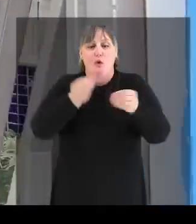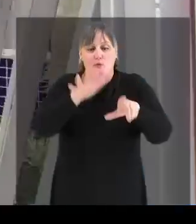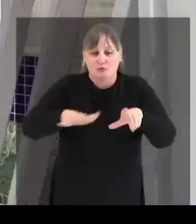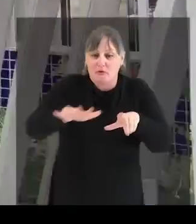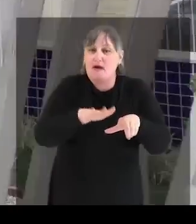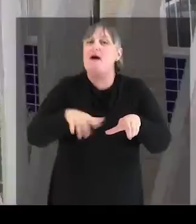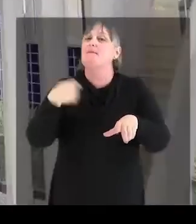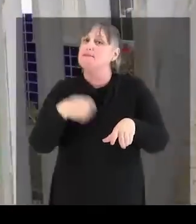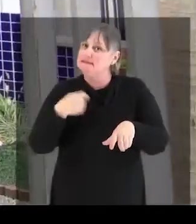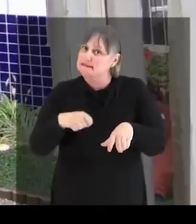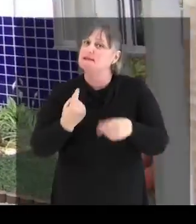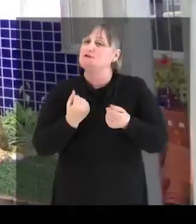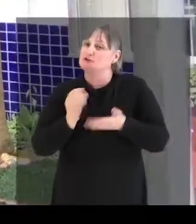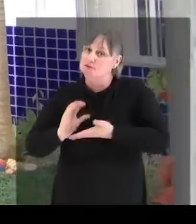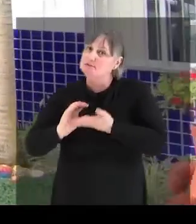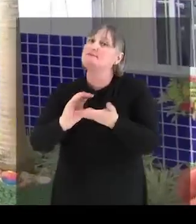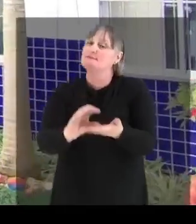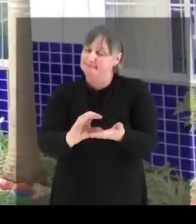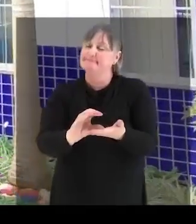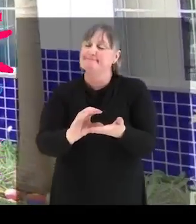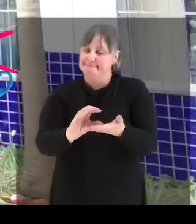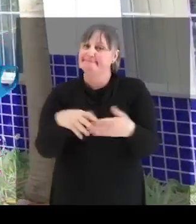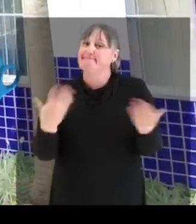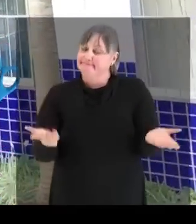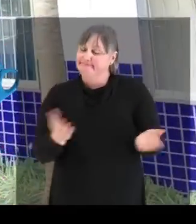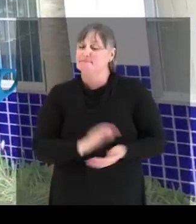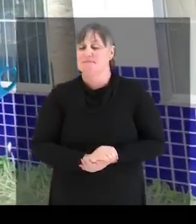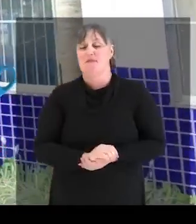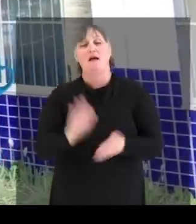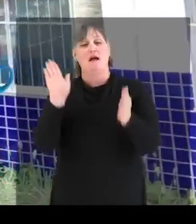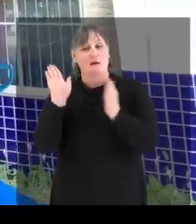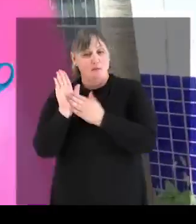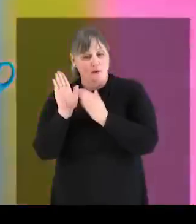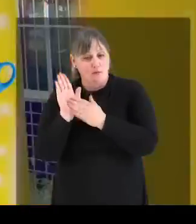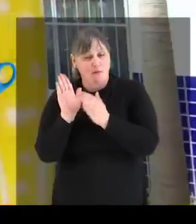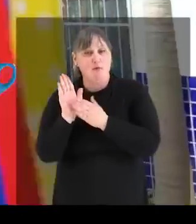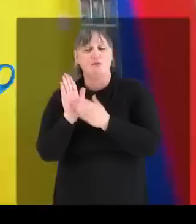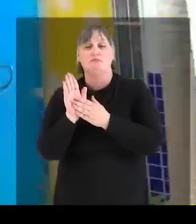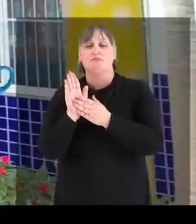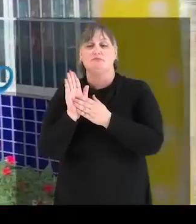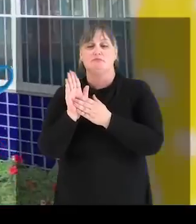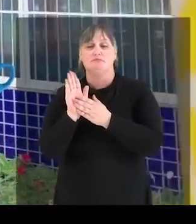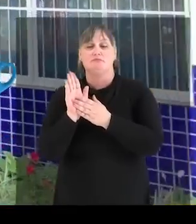movimente espaços, nós sabemos que precisamos de recursos financeiros. E nas propostas, né,